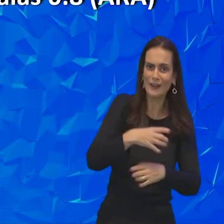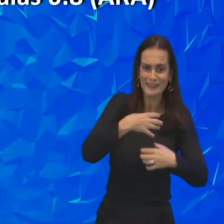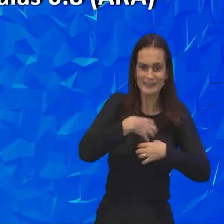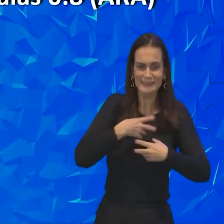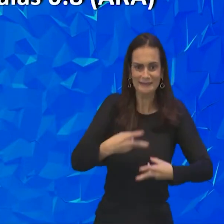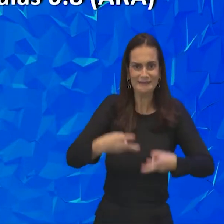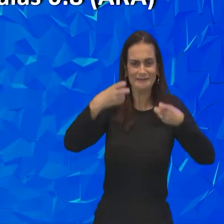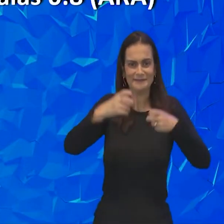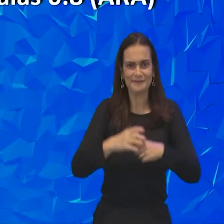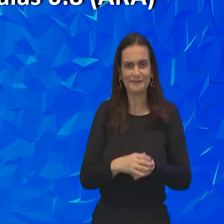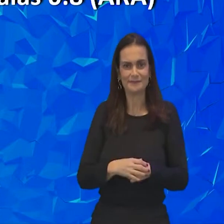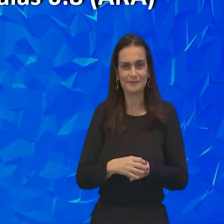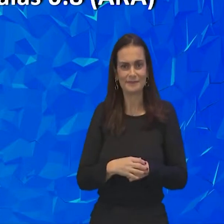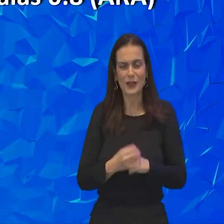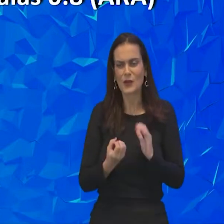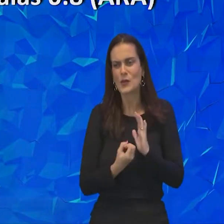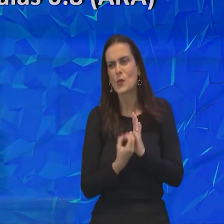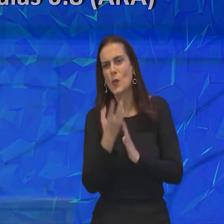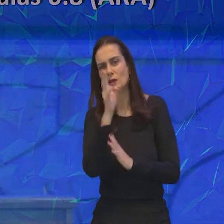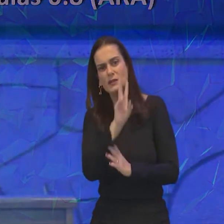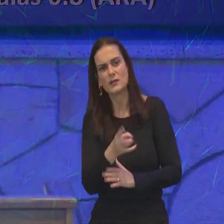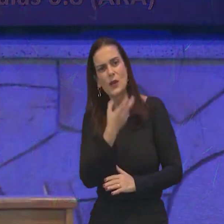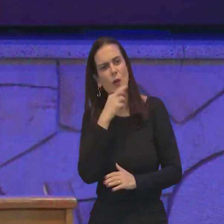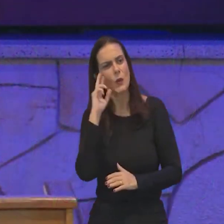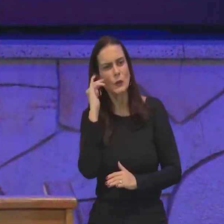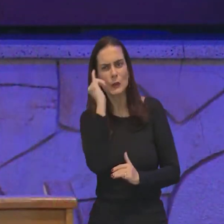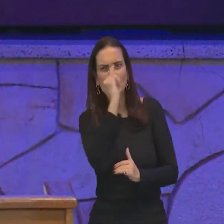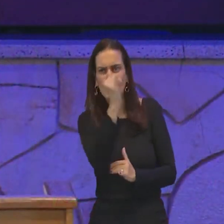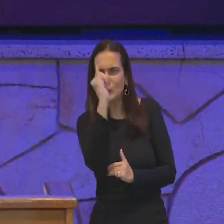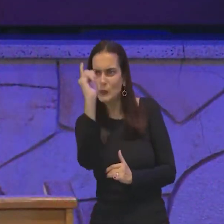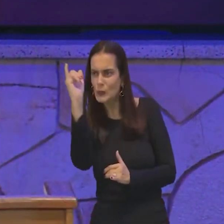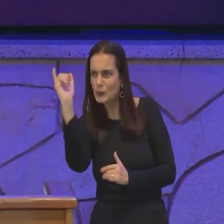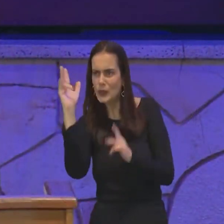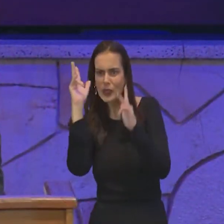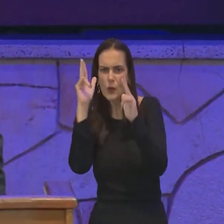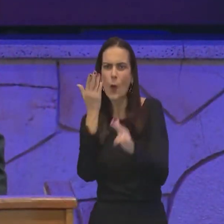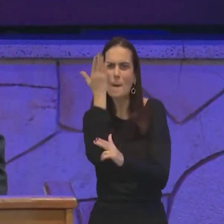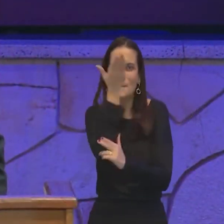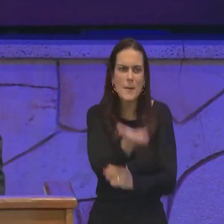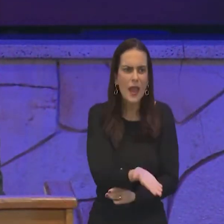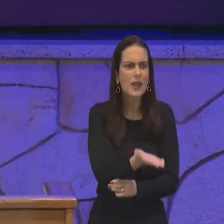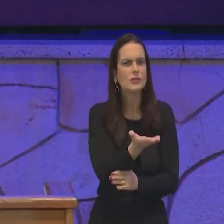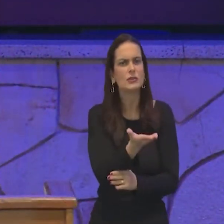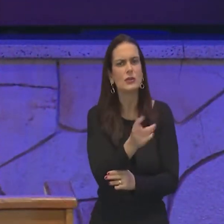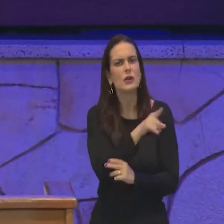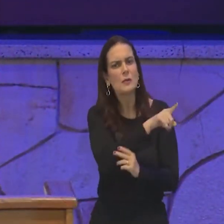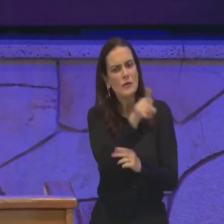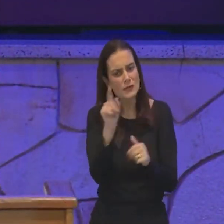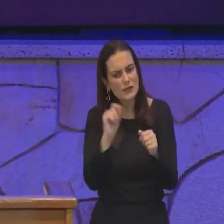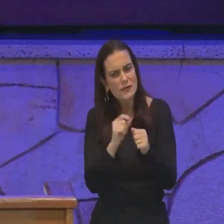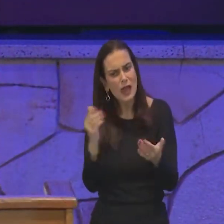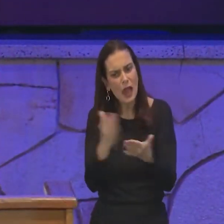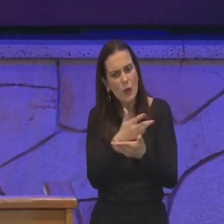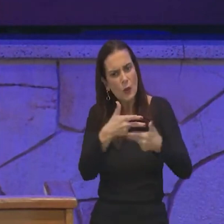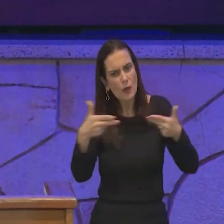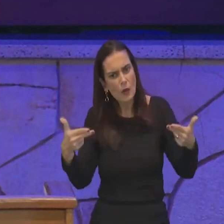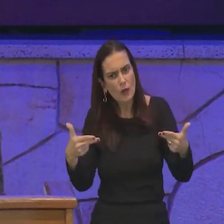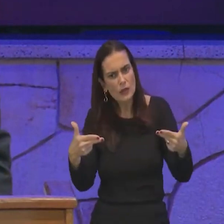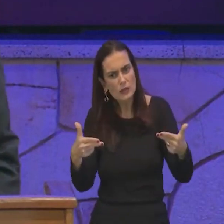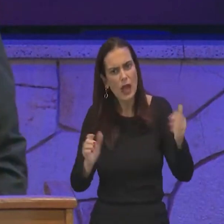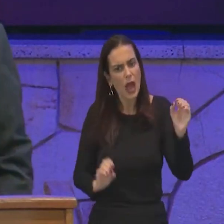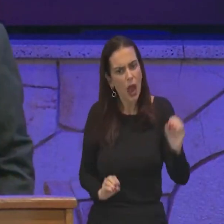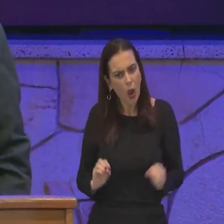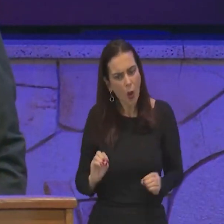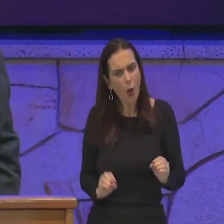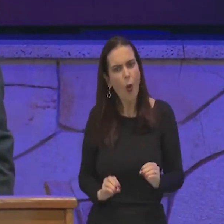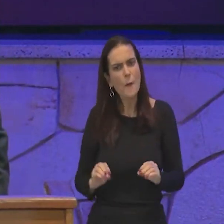querido, quantas vezes o Senhor tem falado com você, pedido a você para você fazer algo na obra dEle, no